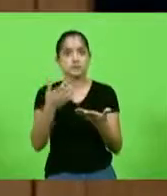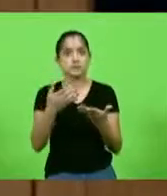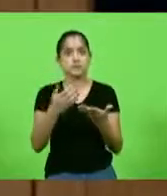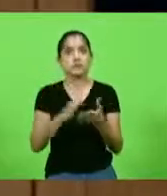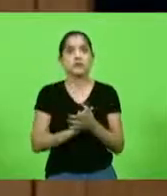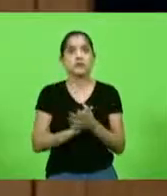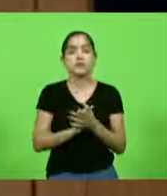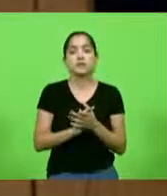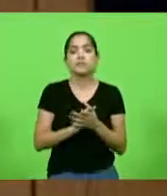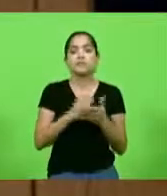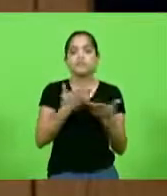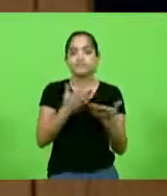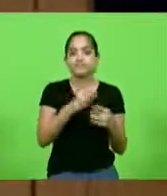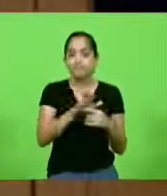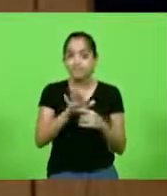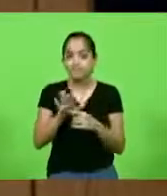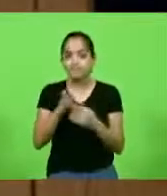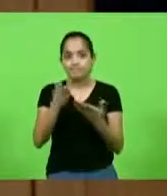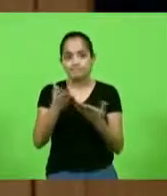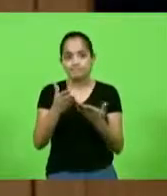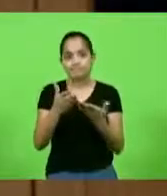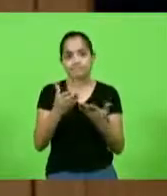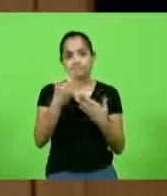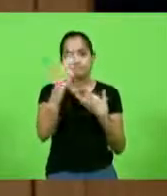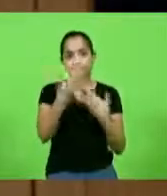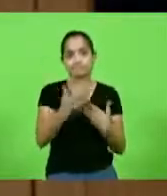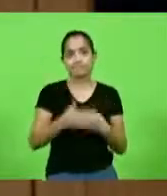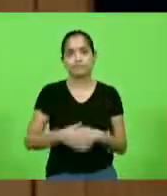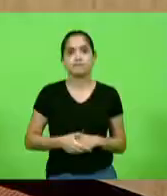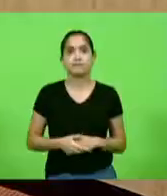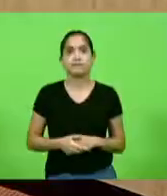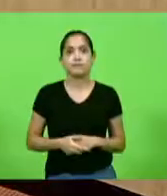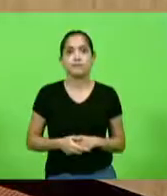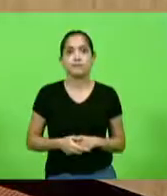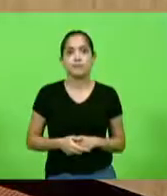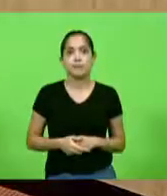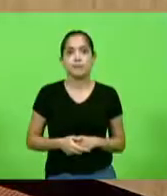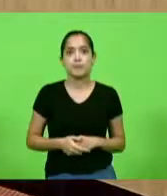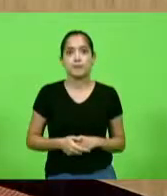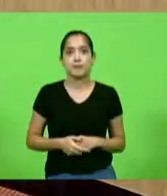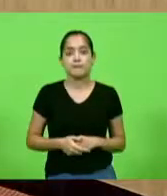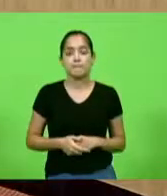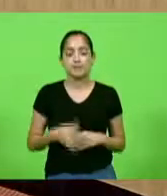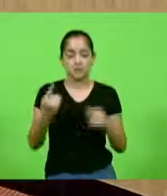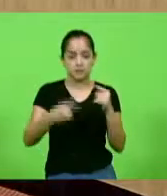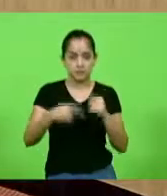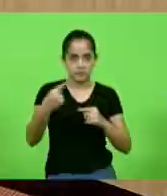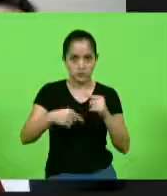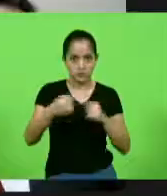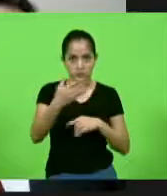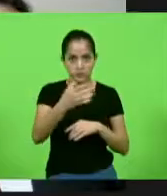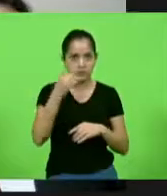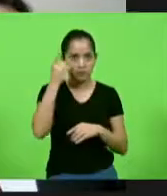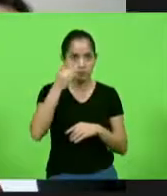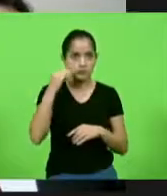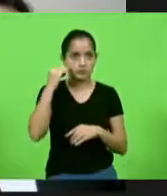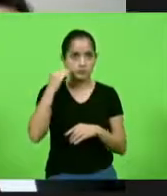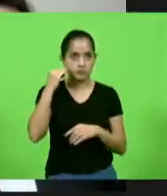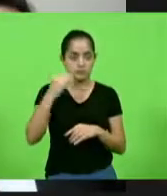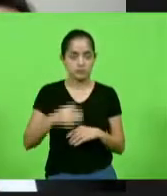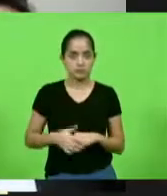todos. Obrigado, presidente. Presidente. Ainda para discutir a matéria, com a palavra o deputado Márcio